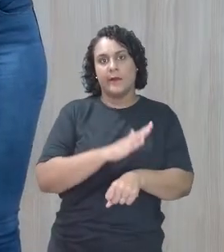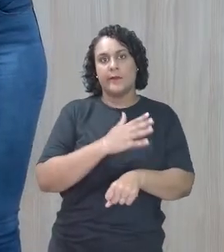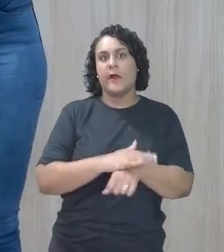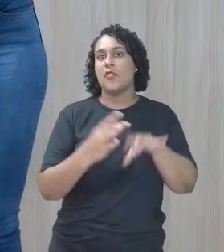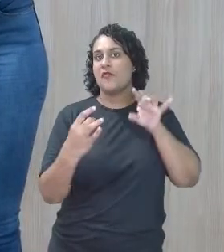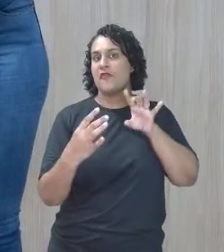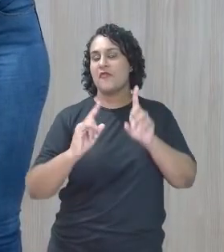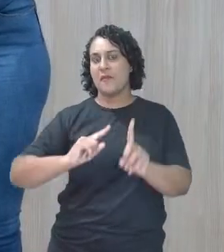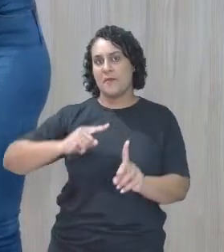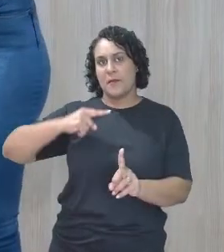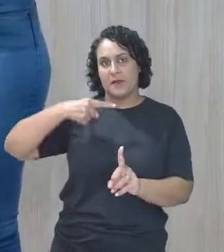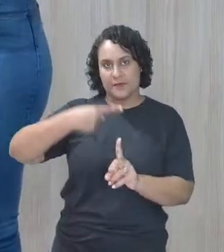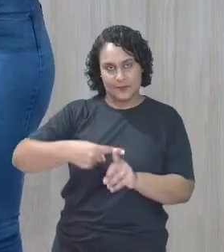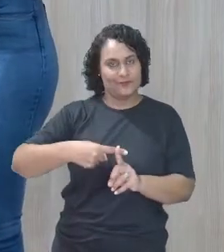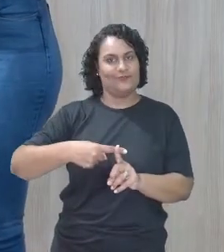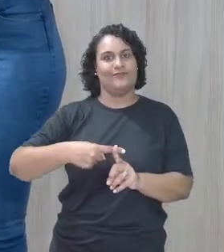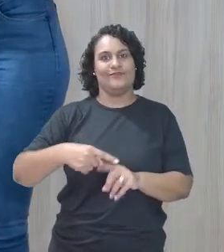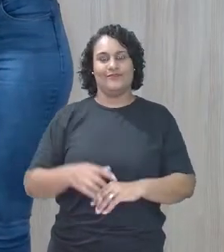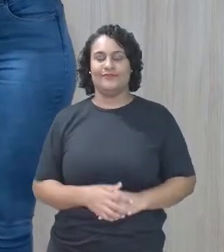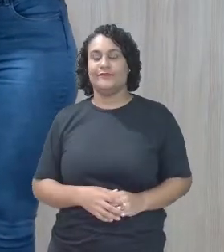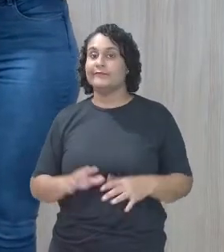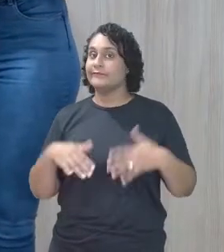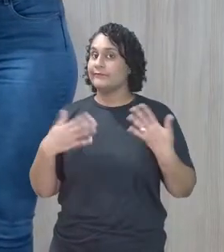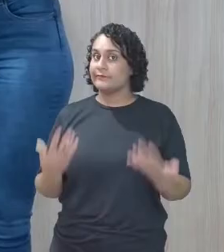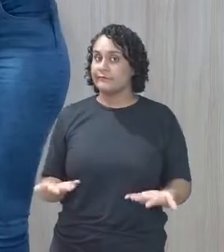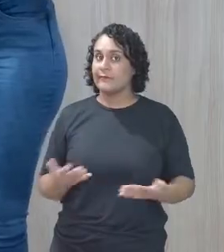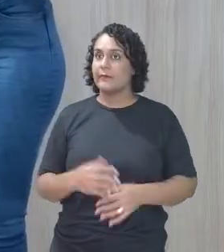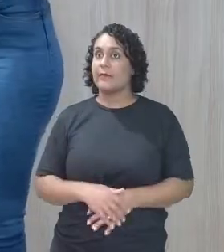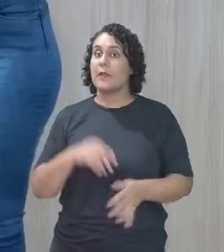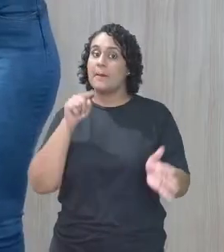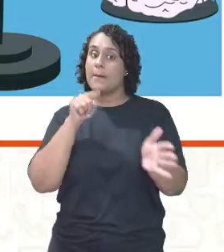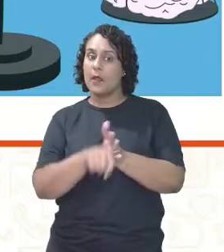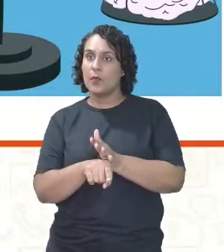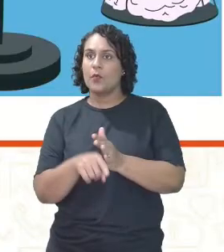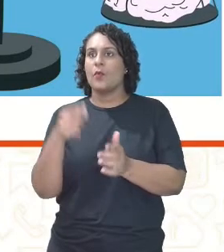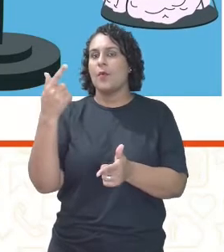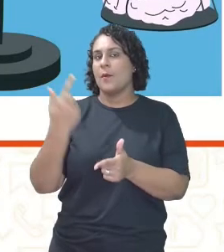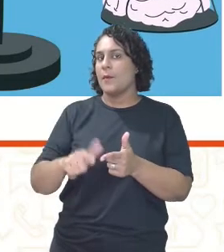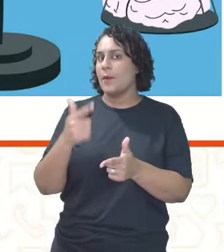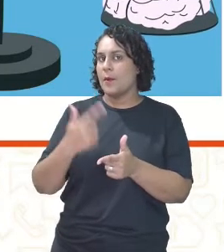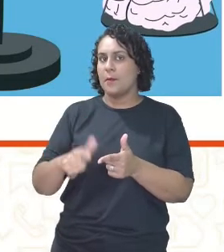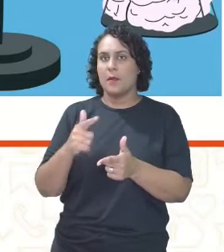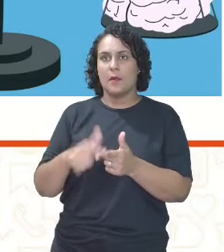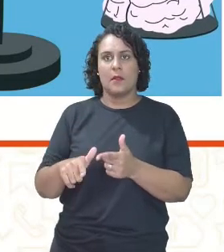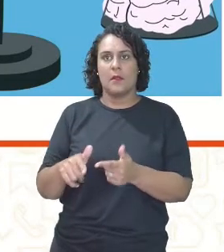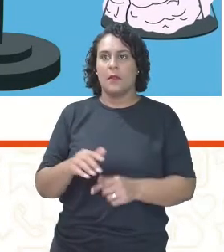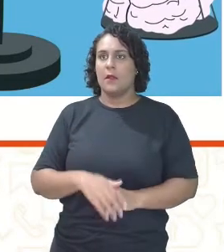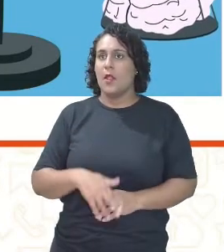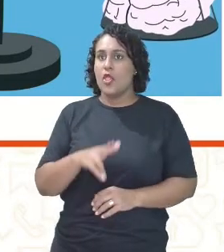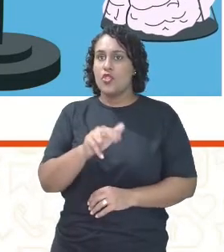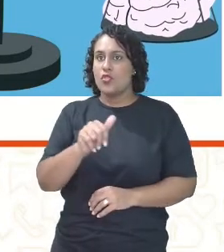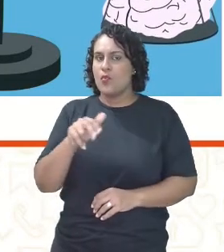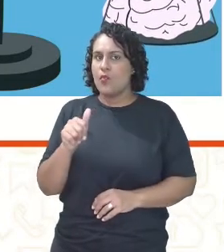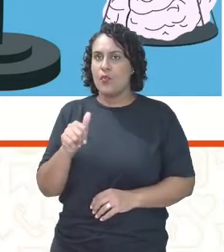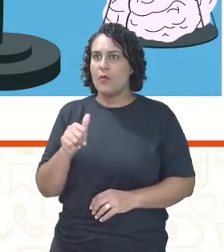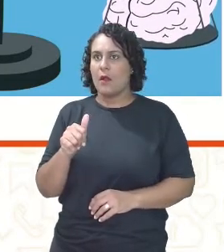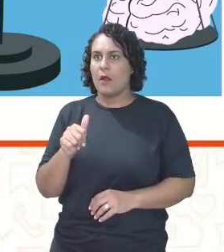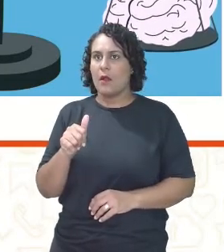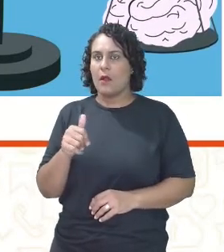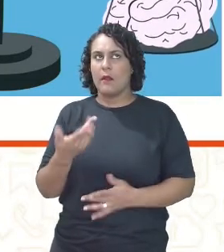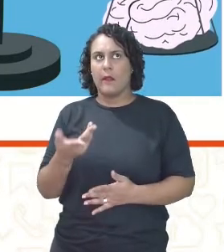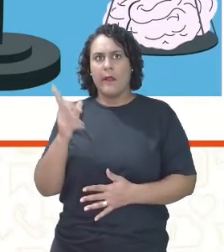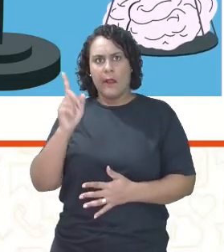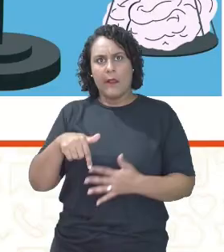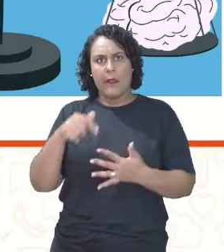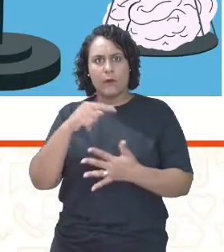respostas positivas, respostas significativas. Então, perguntas e problemas, eles nunca seriam colocados como